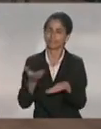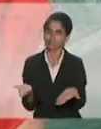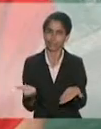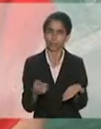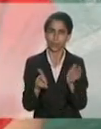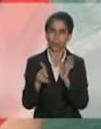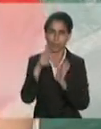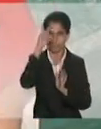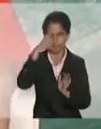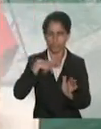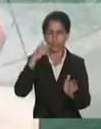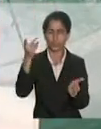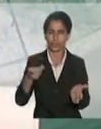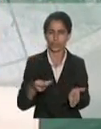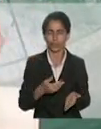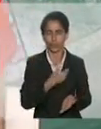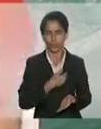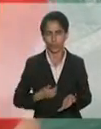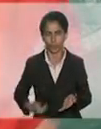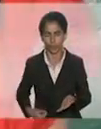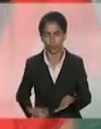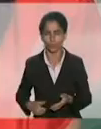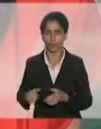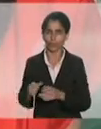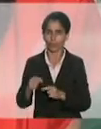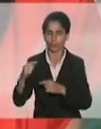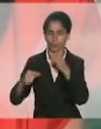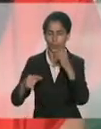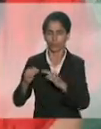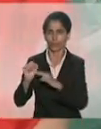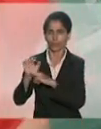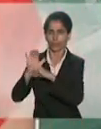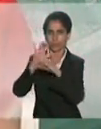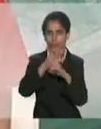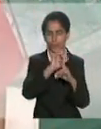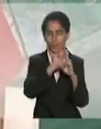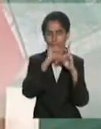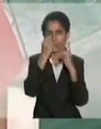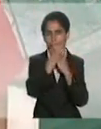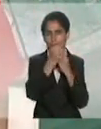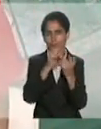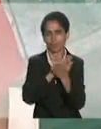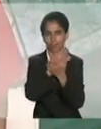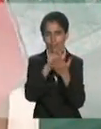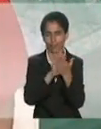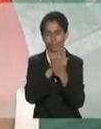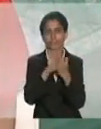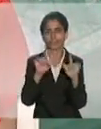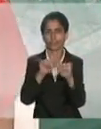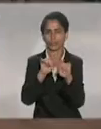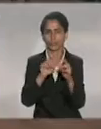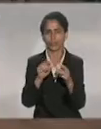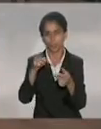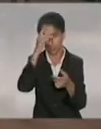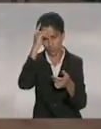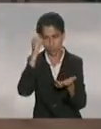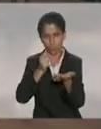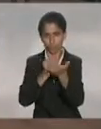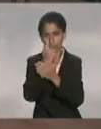seja, o governo faz uma política que no final não beneficia a sociedade. O consumidor. Muitos